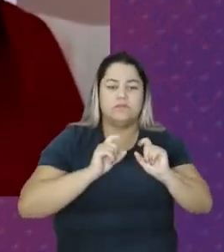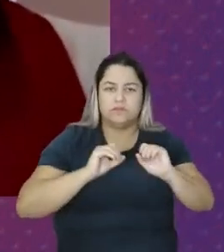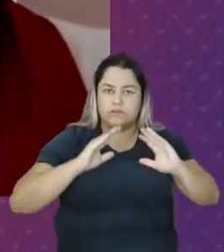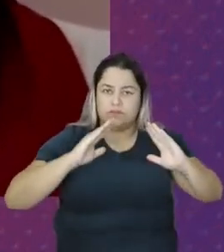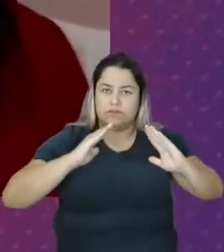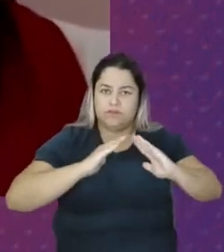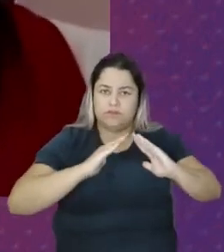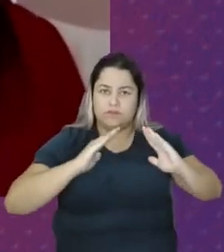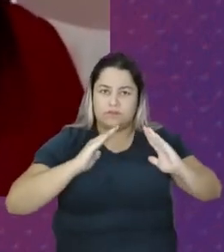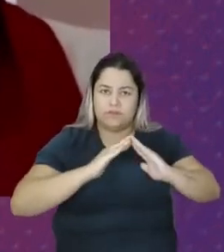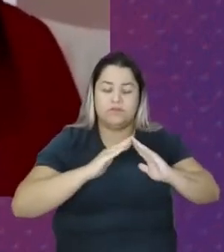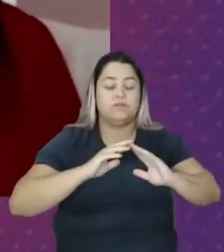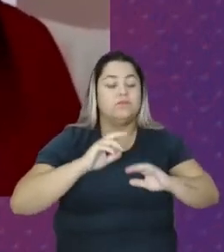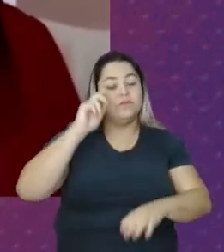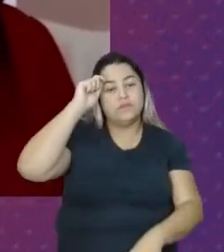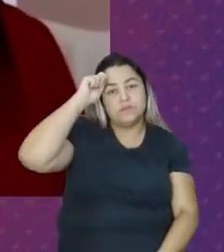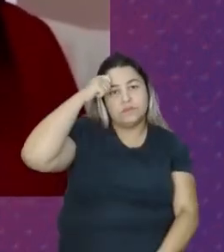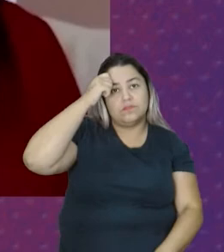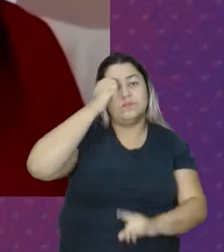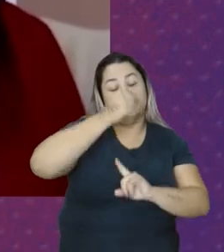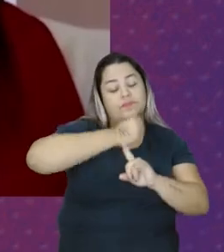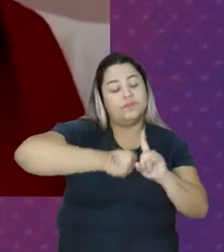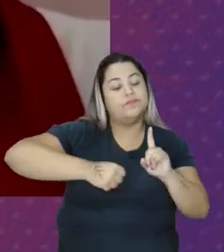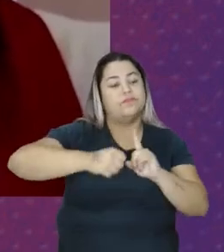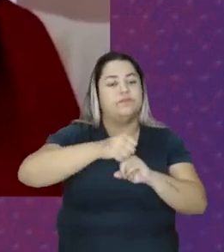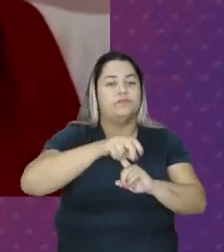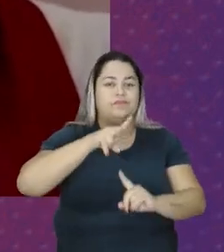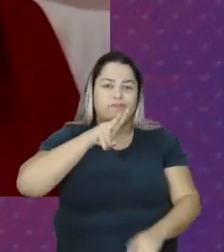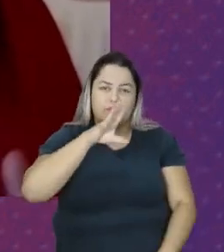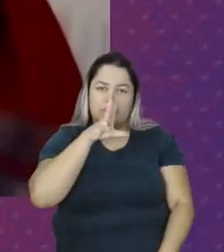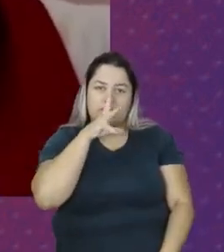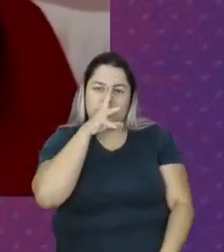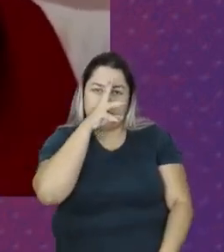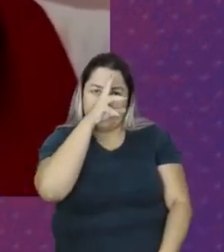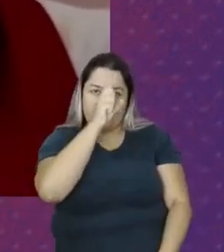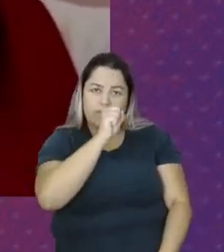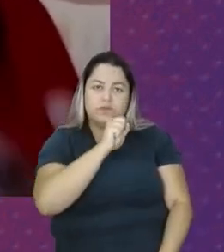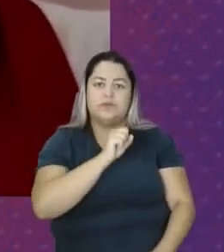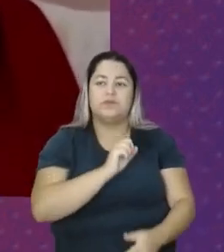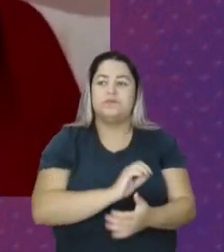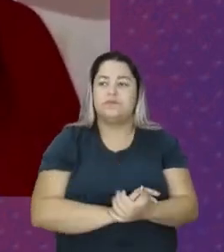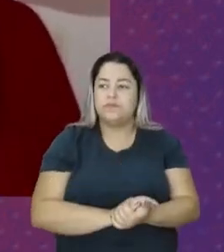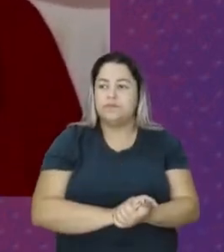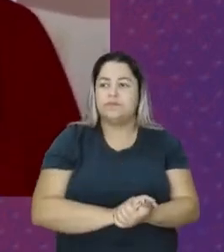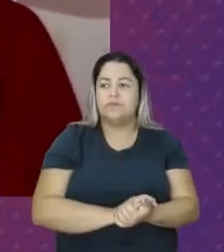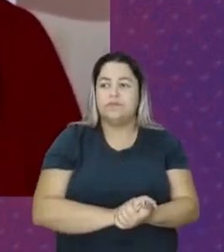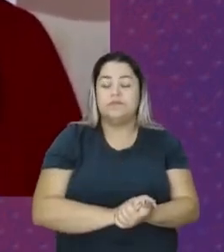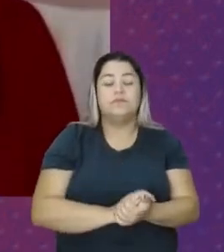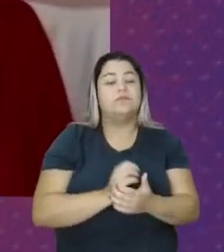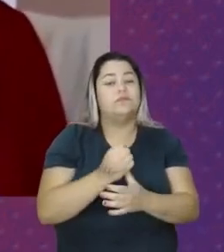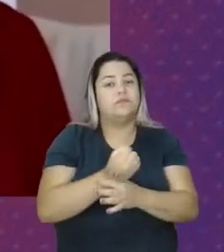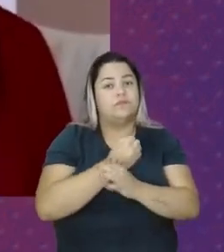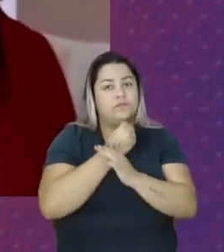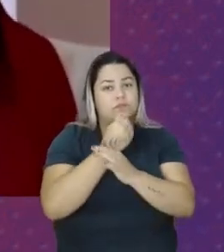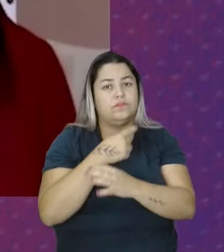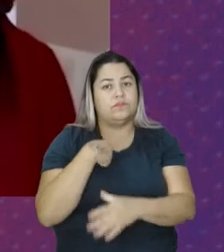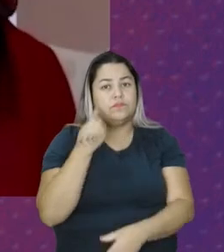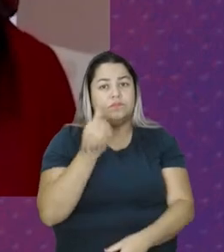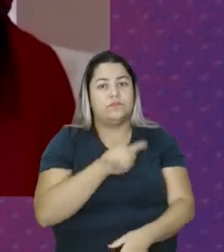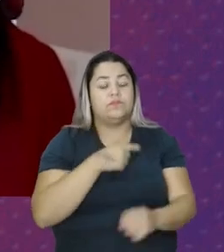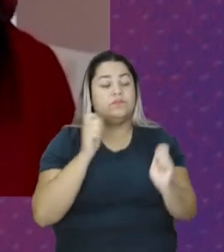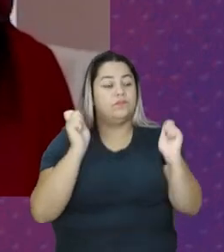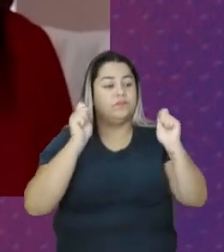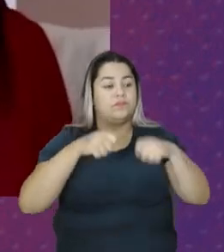caseira que se dá ao racismo na nossa sociedade, que vai dando força para ele se sustentar. E nós precisamos